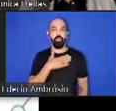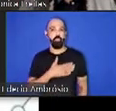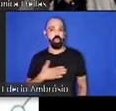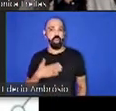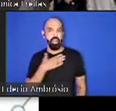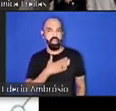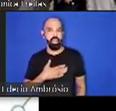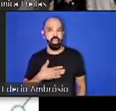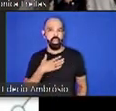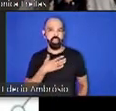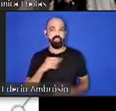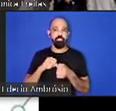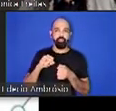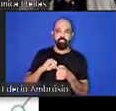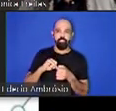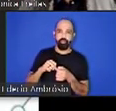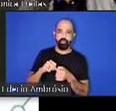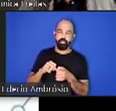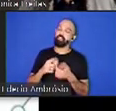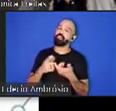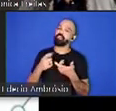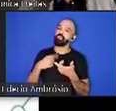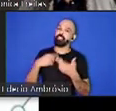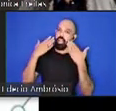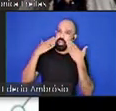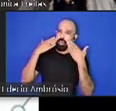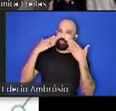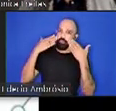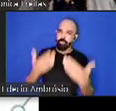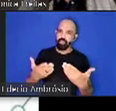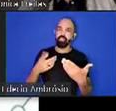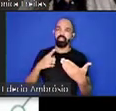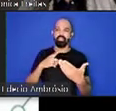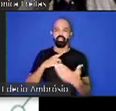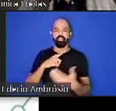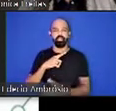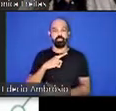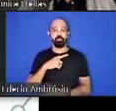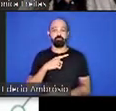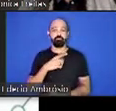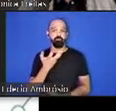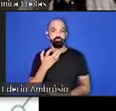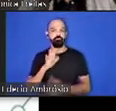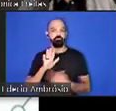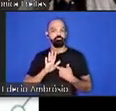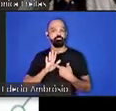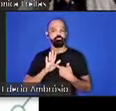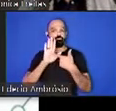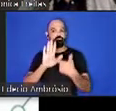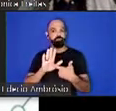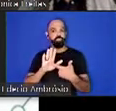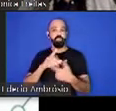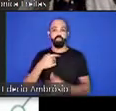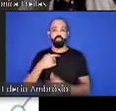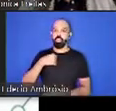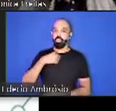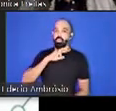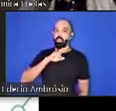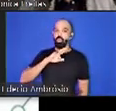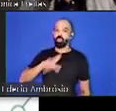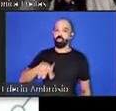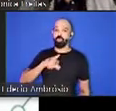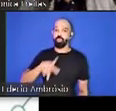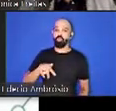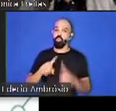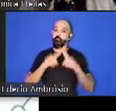essa apresentação, né, da Fundação. Eu gostaria de destacar que eu não sou funcionária